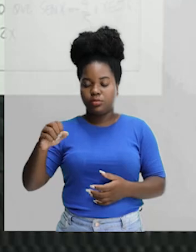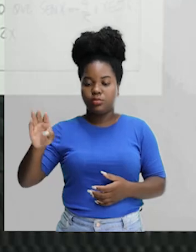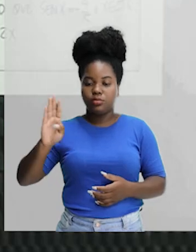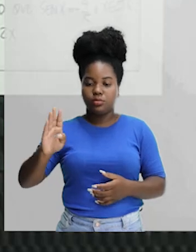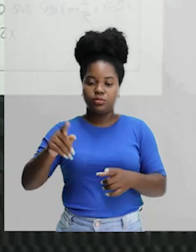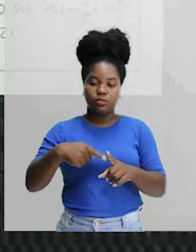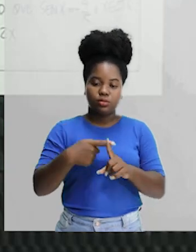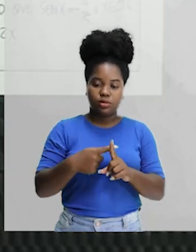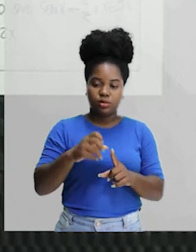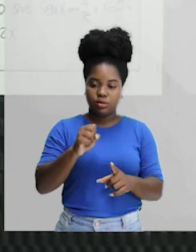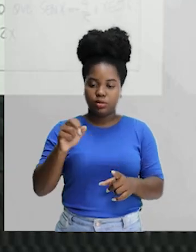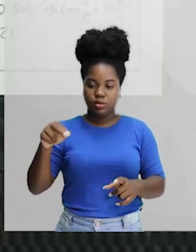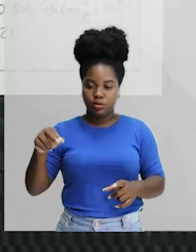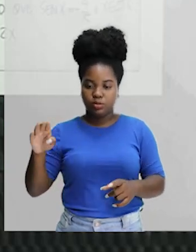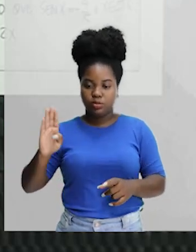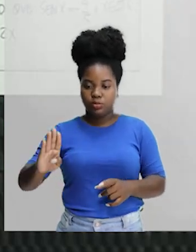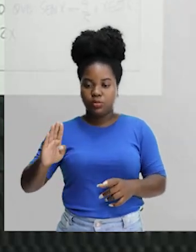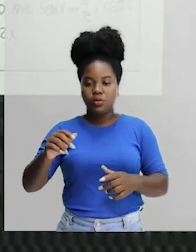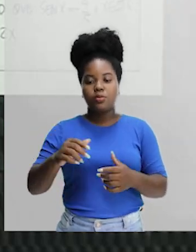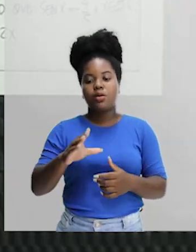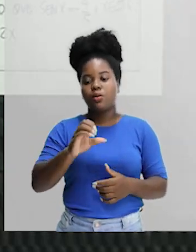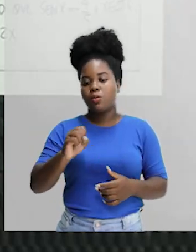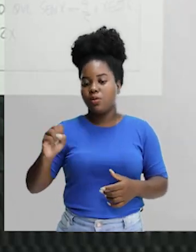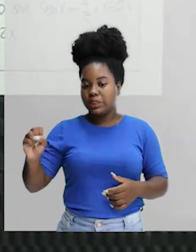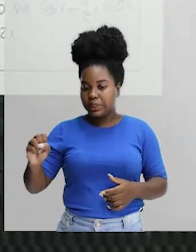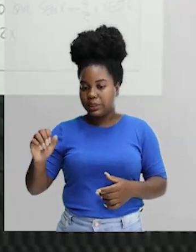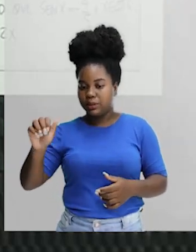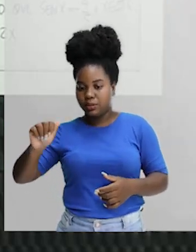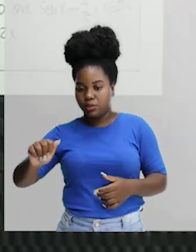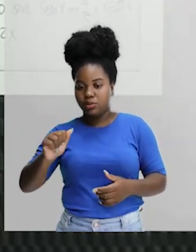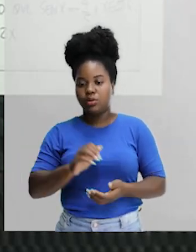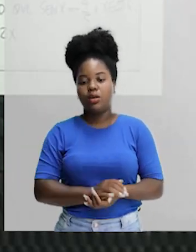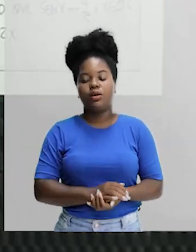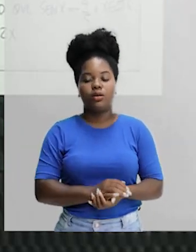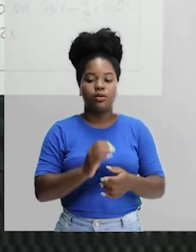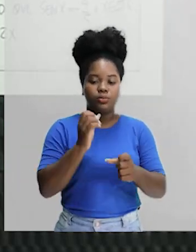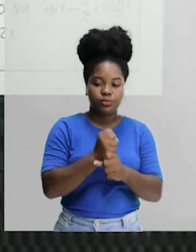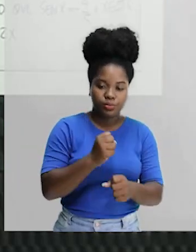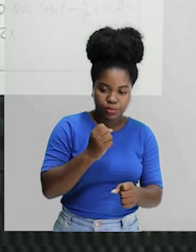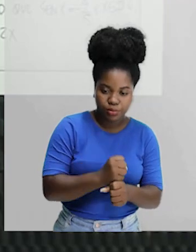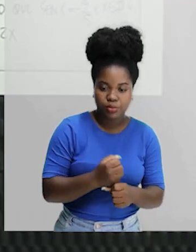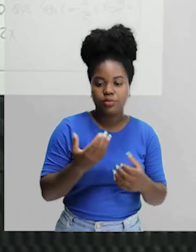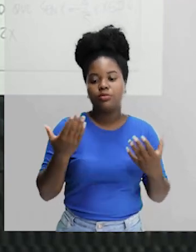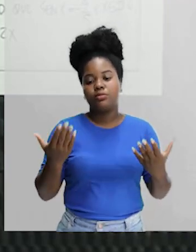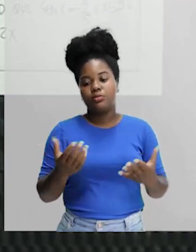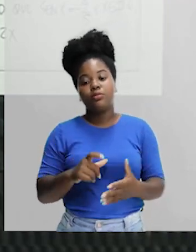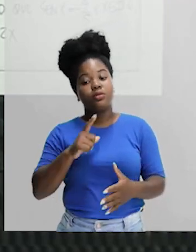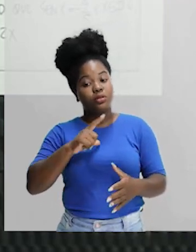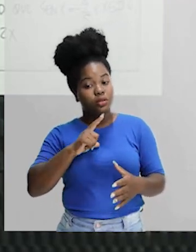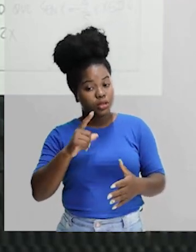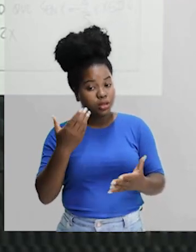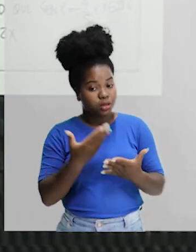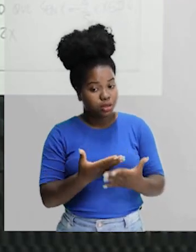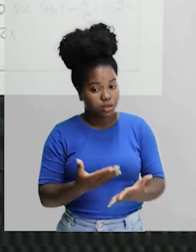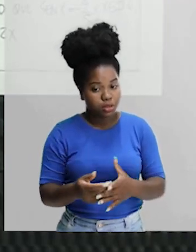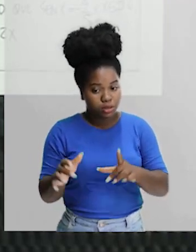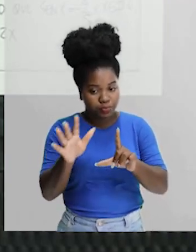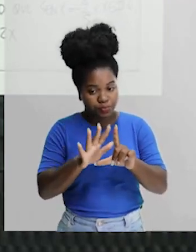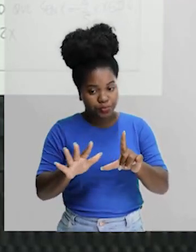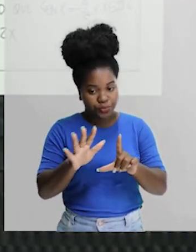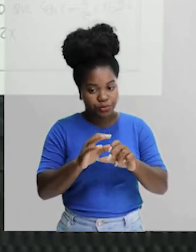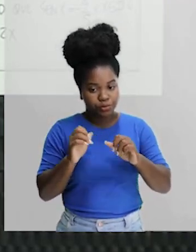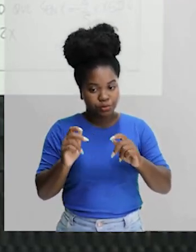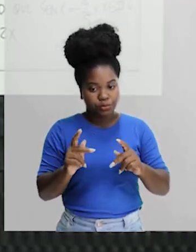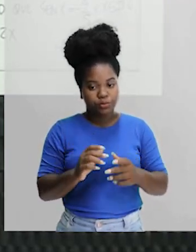de B cosseno de A. É a fórmula do seno da soma. Tem essa aula lá na plataforma. Assista. Então,